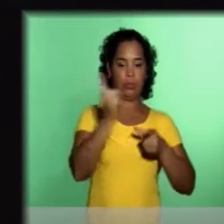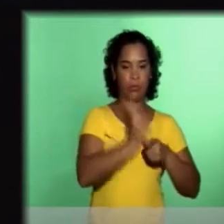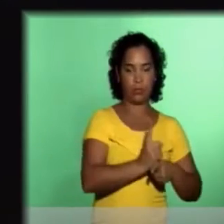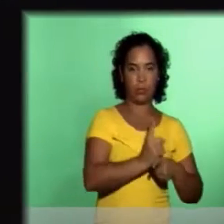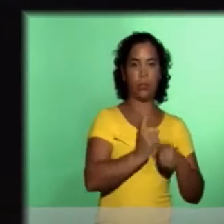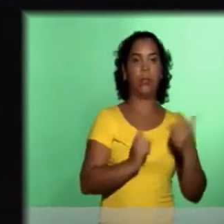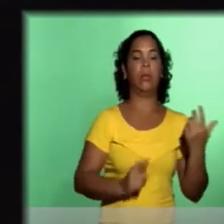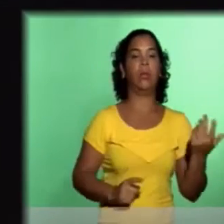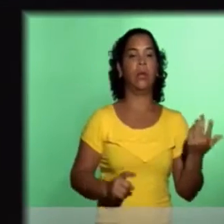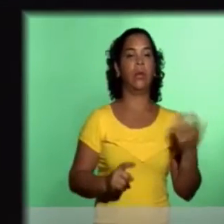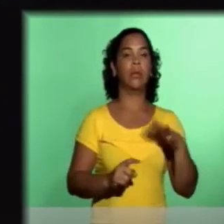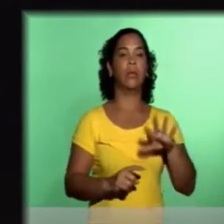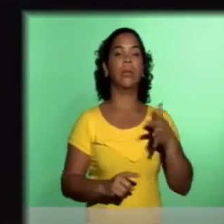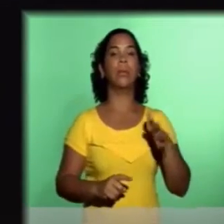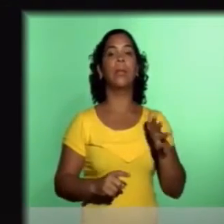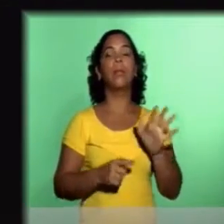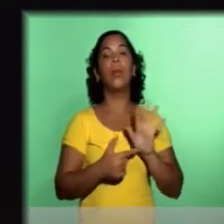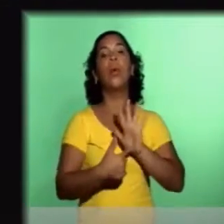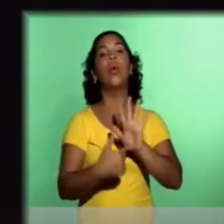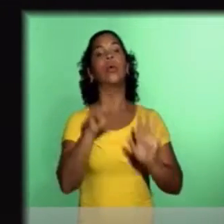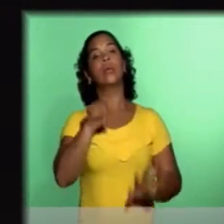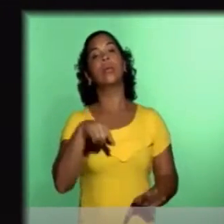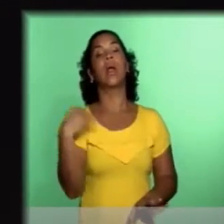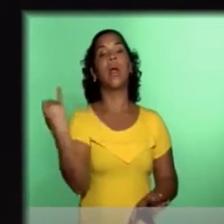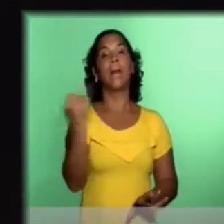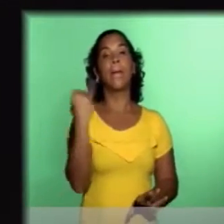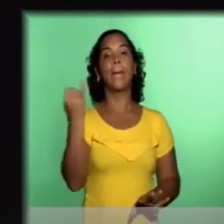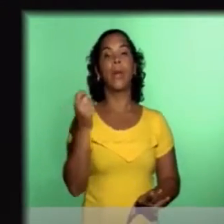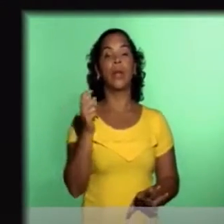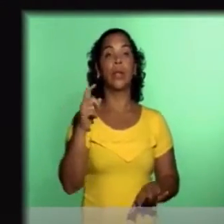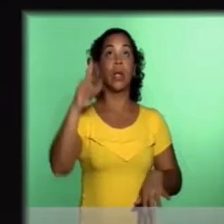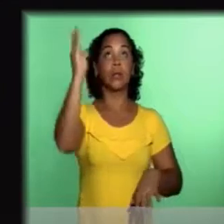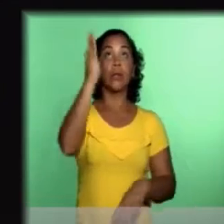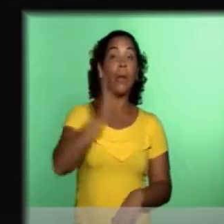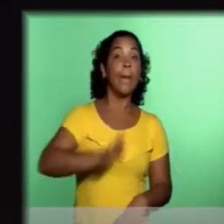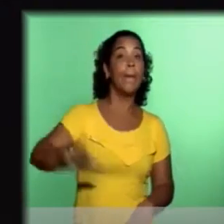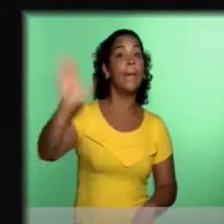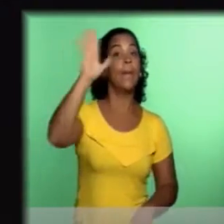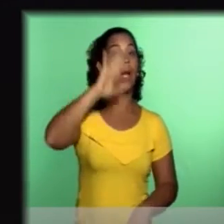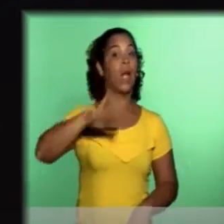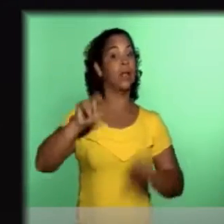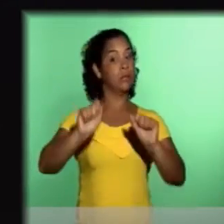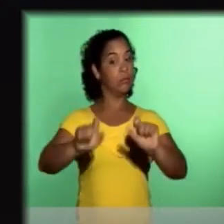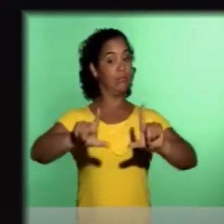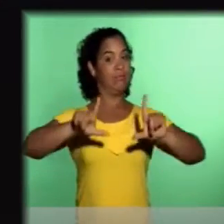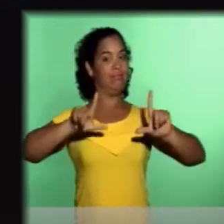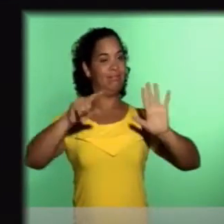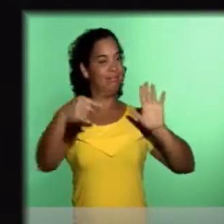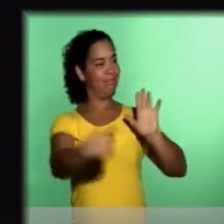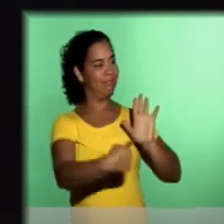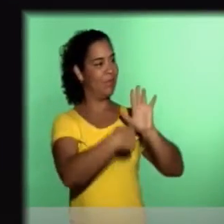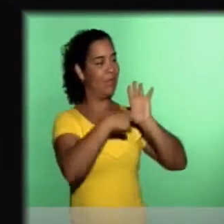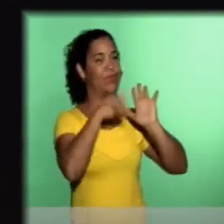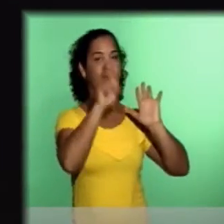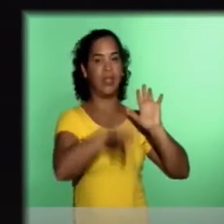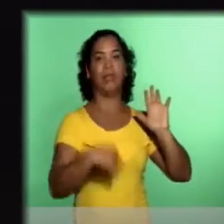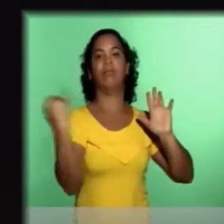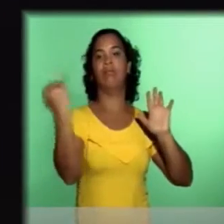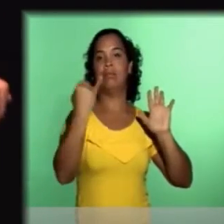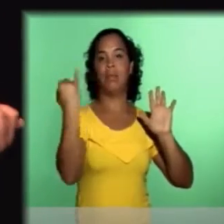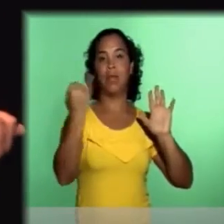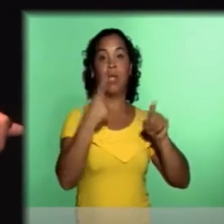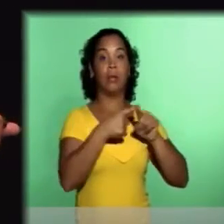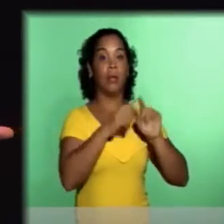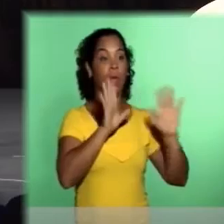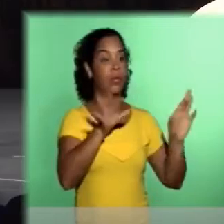da delegação brasileira mostra a importância que o Estado brasileiro deu para esse processo de construção das metas internacionais, que, como eu